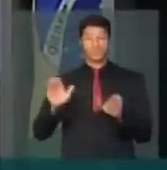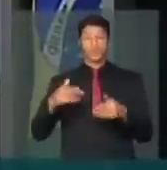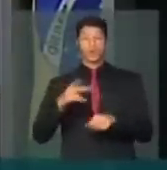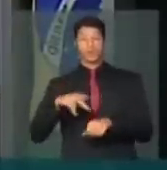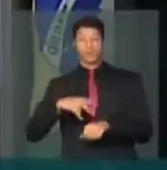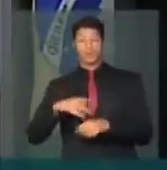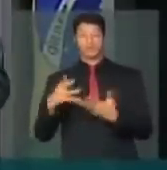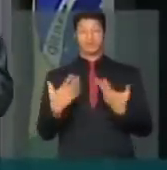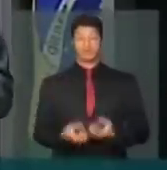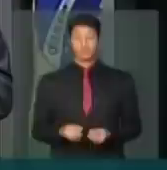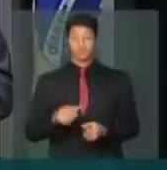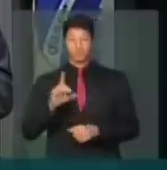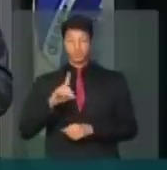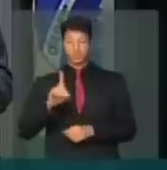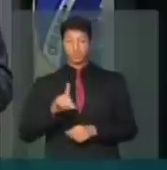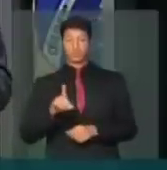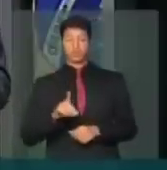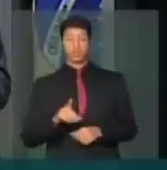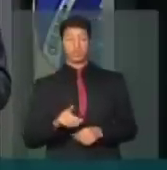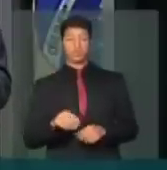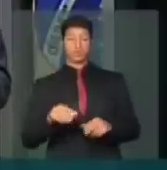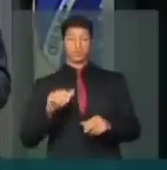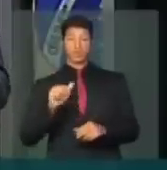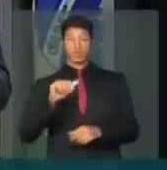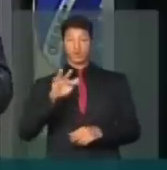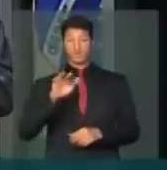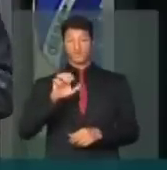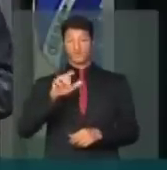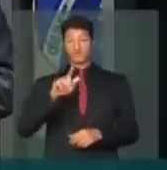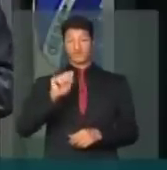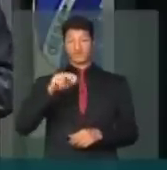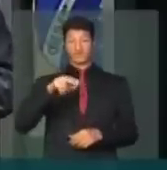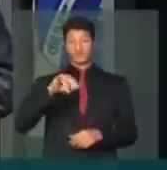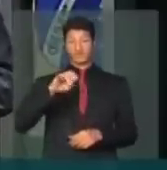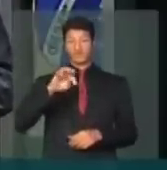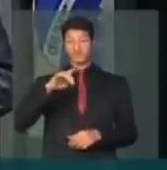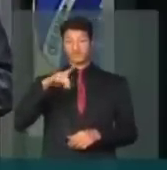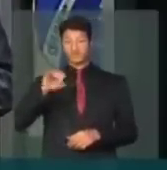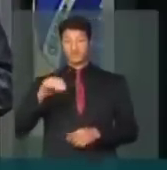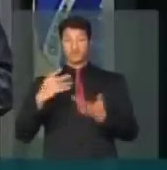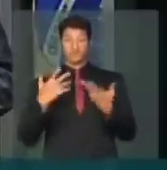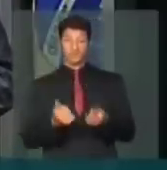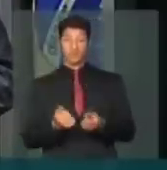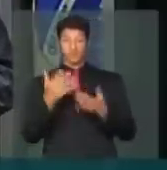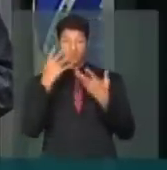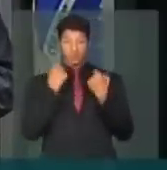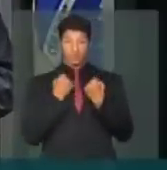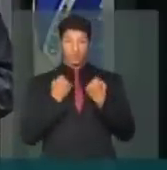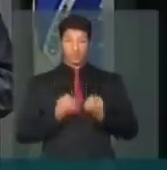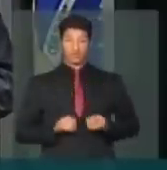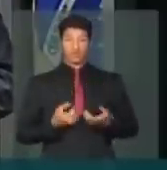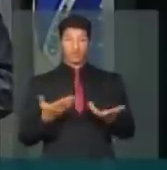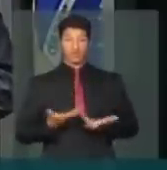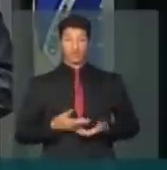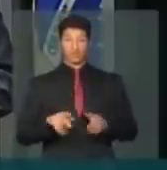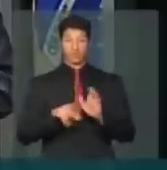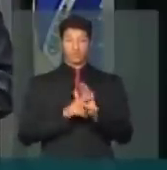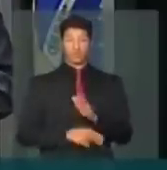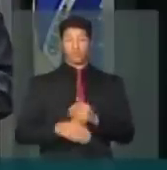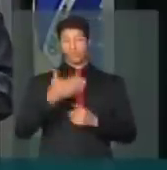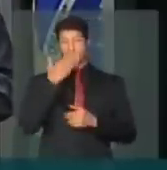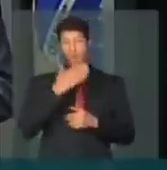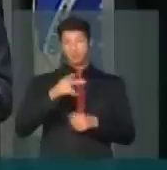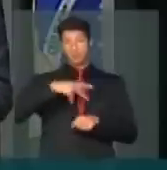país que adotou o distritão? Afeganistão! Então nós vamos adotar o modelo dos afegões